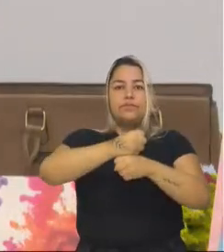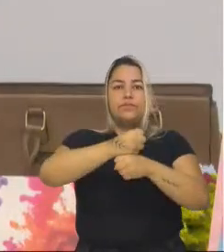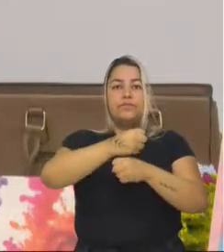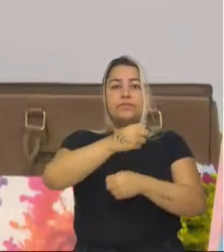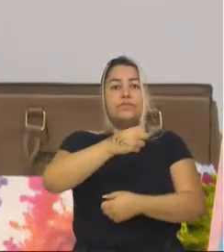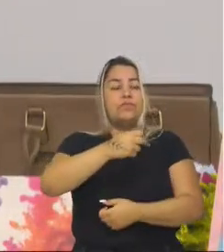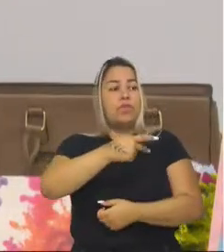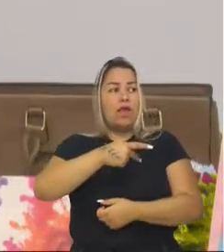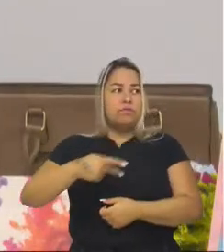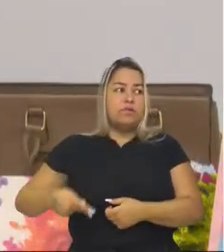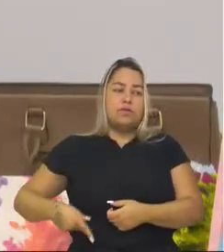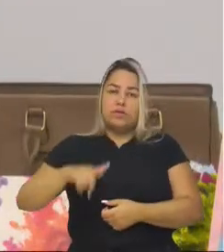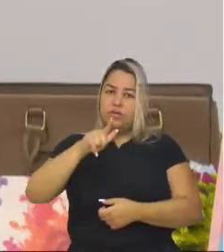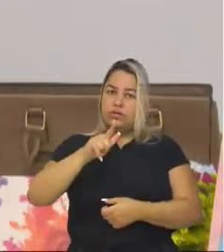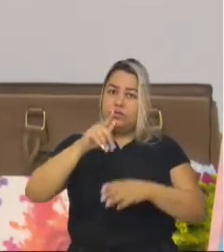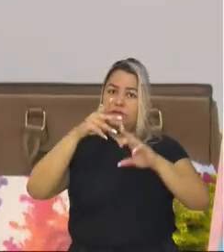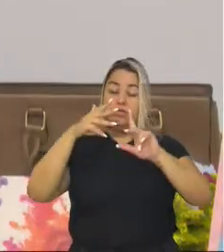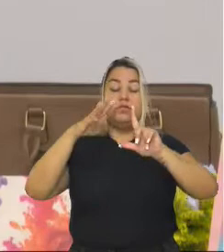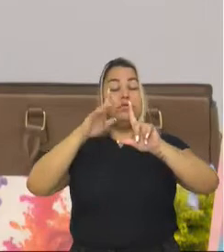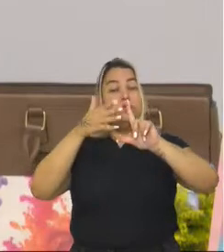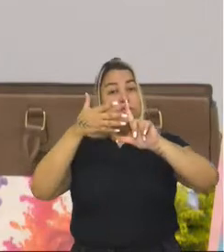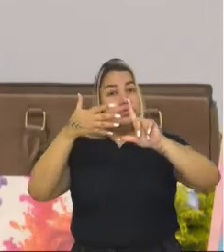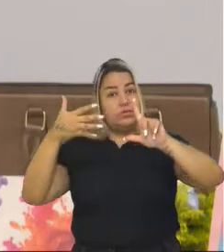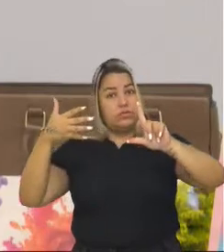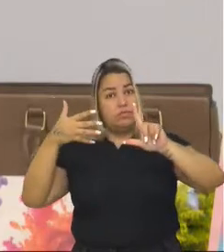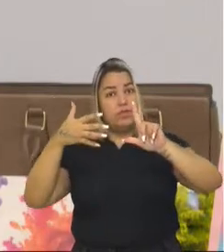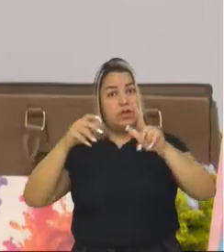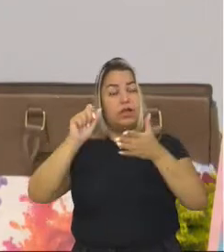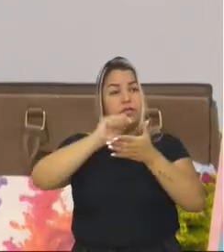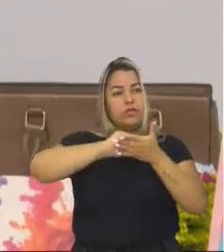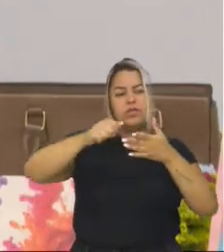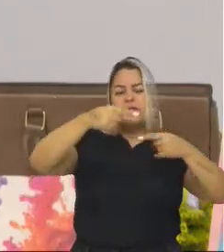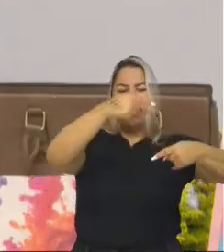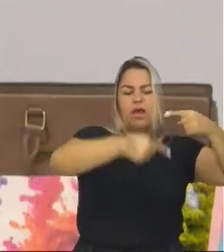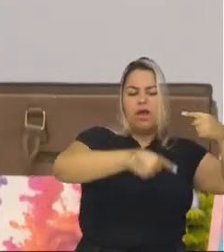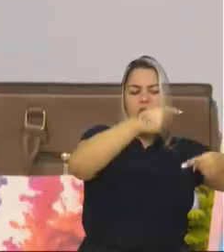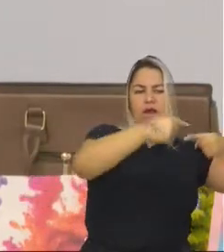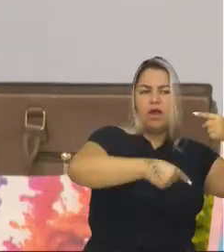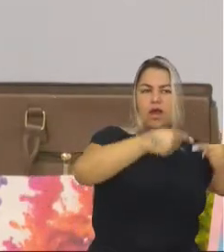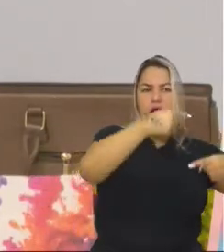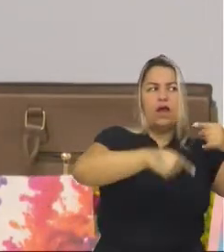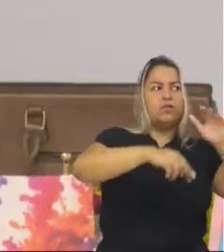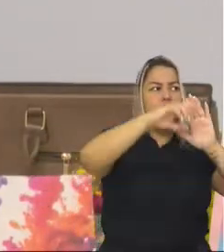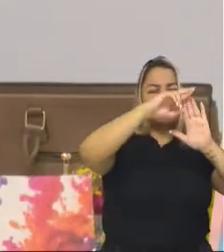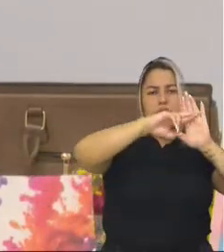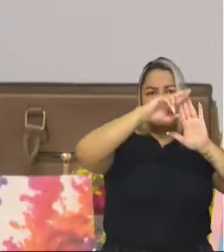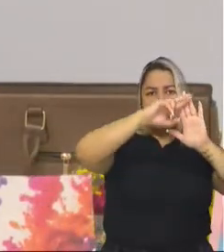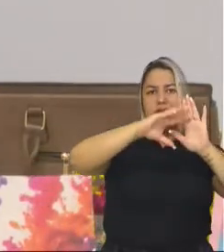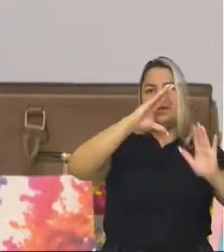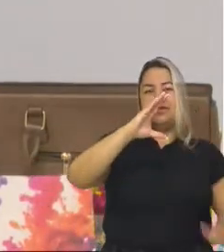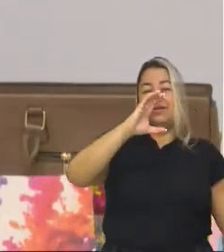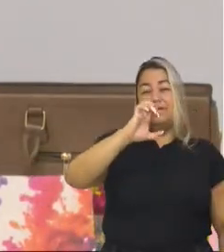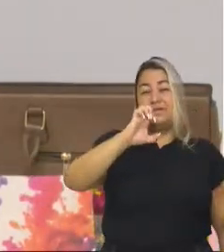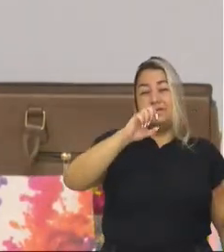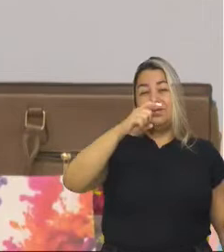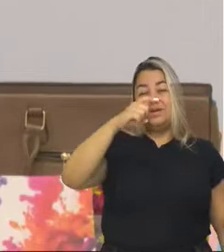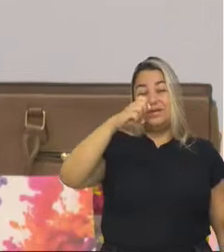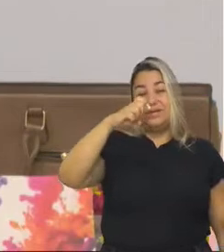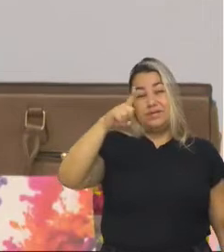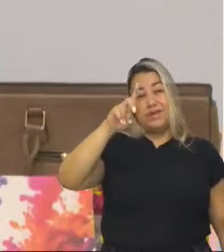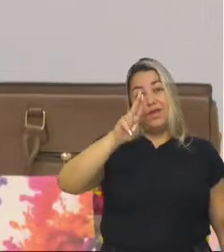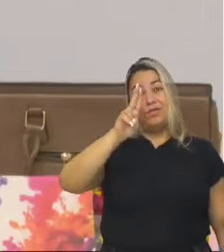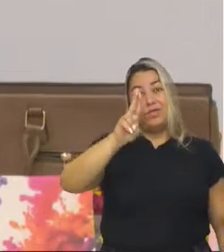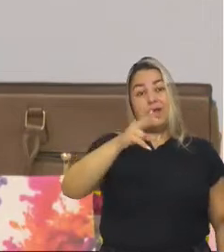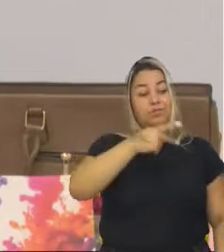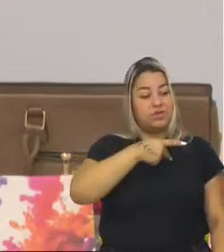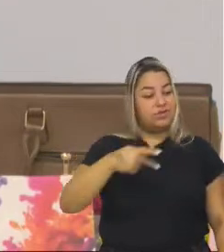BGLT, aqui, né, no dia da assinatura, debatendo a resolução. Céu estava em outro lugar, hoje está na presidência, hoje estou